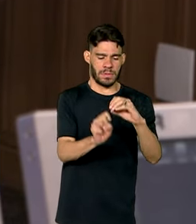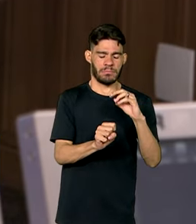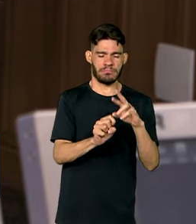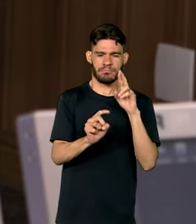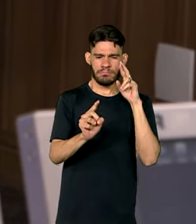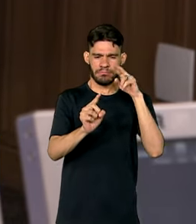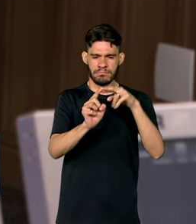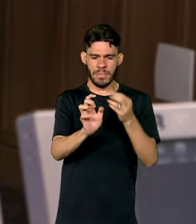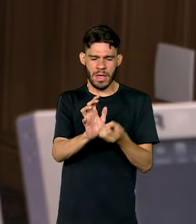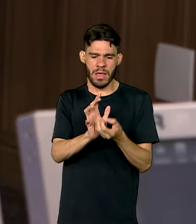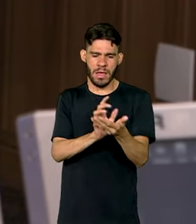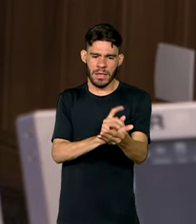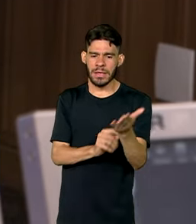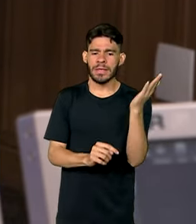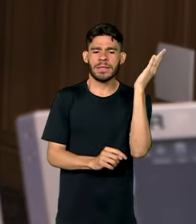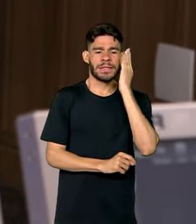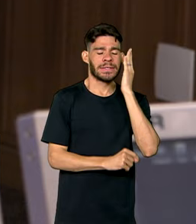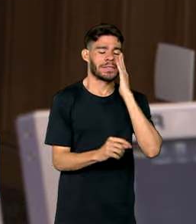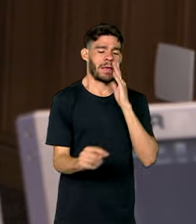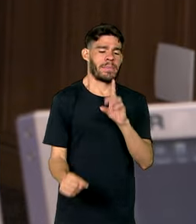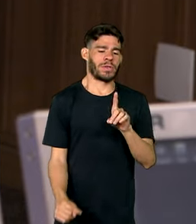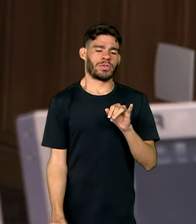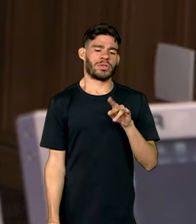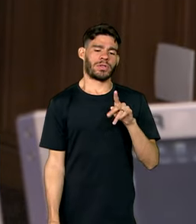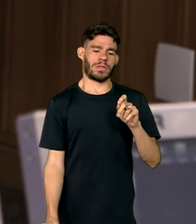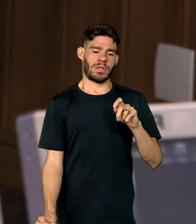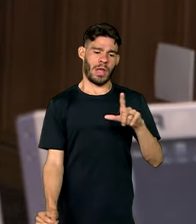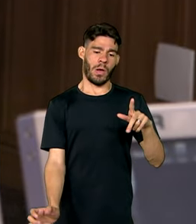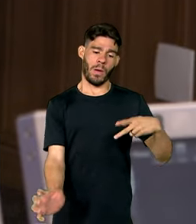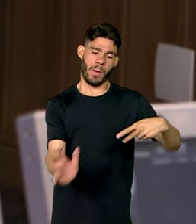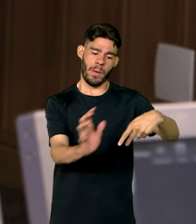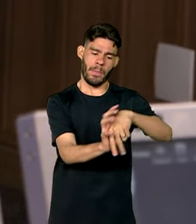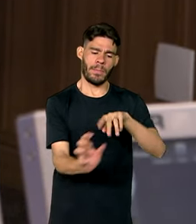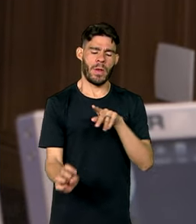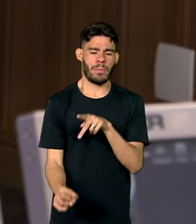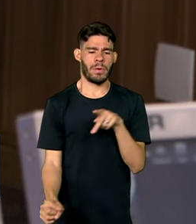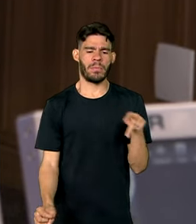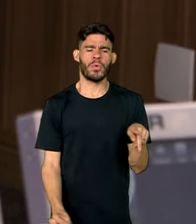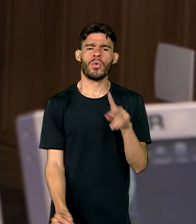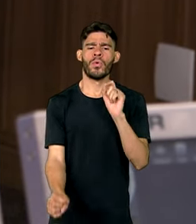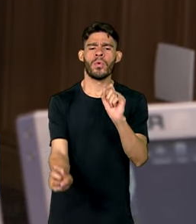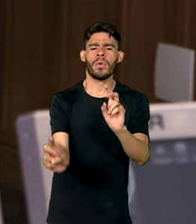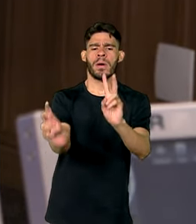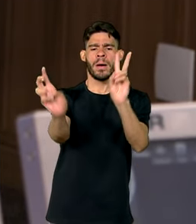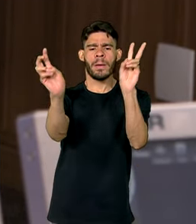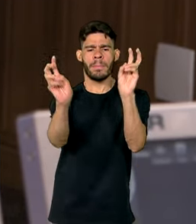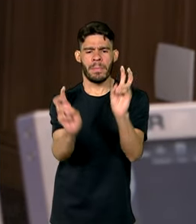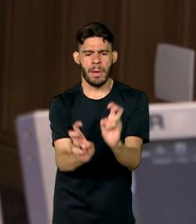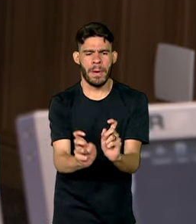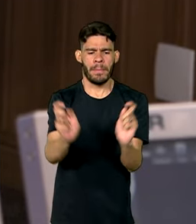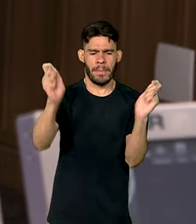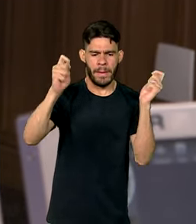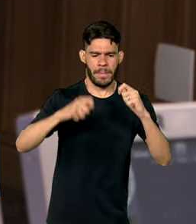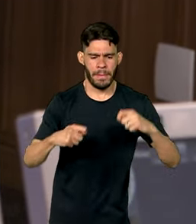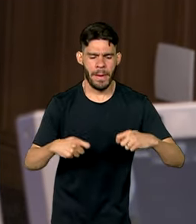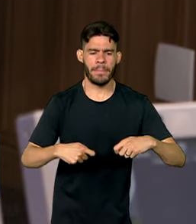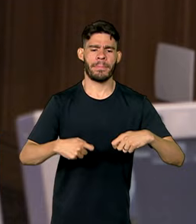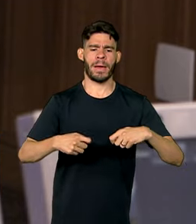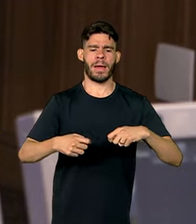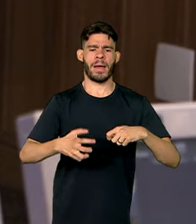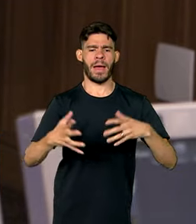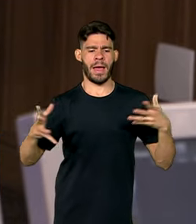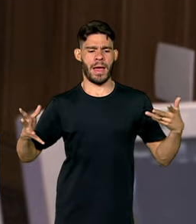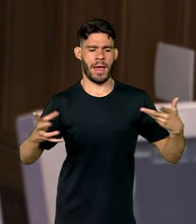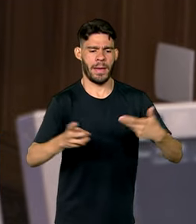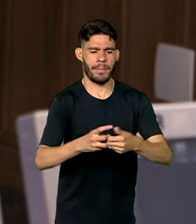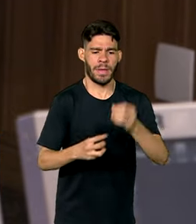referencial dos saberes eh digitais docentes ou seja quais são os temas as competências os conhecimentos as habilidades